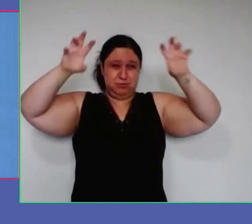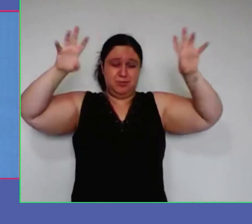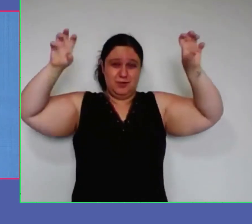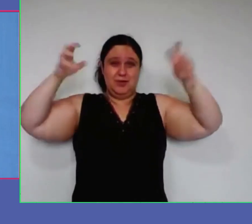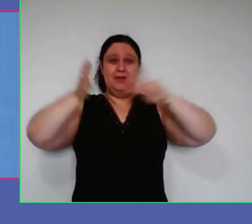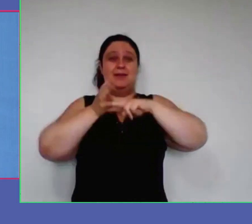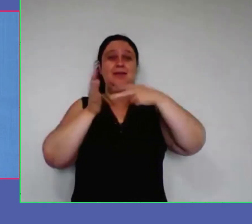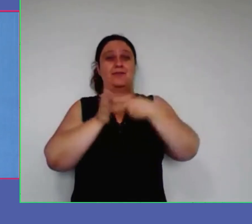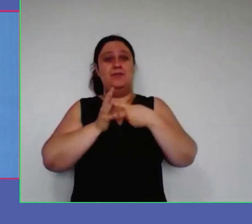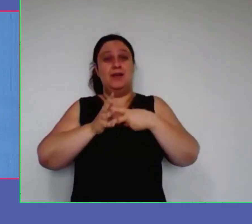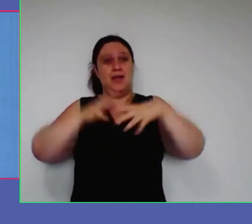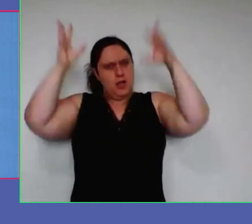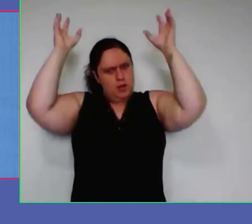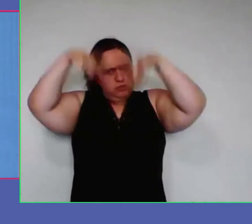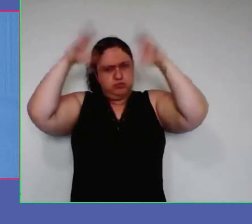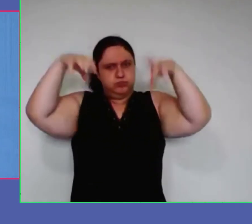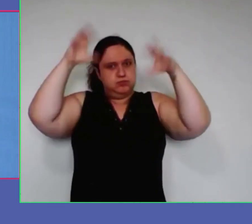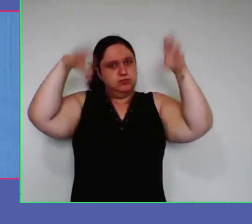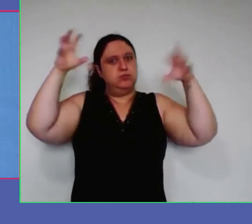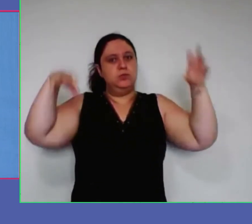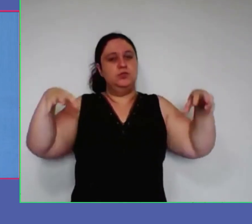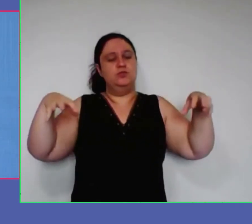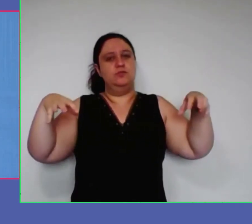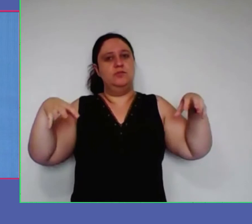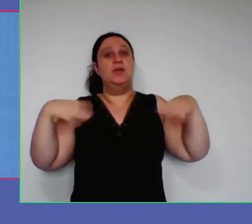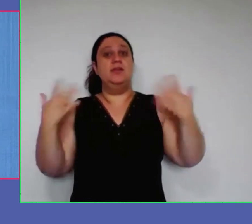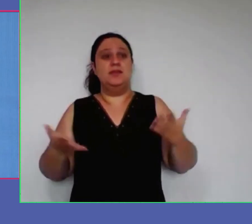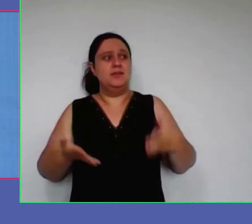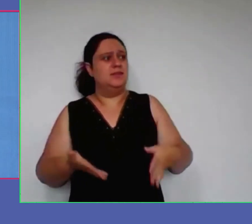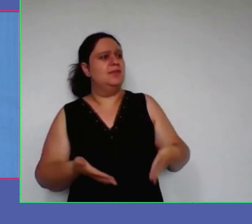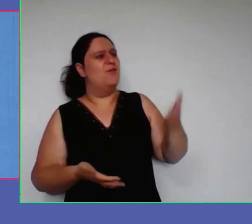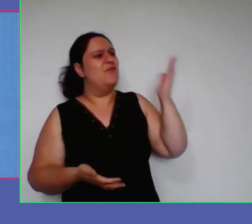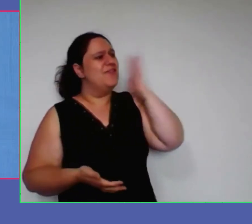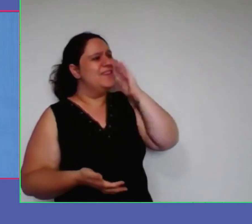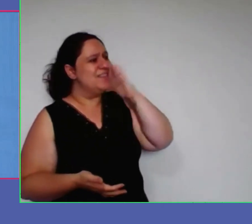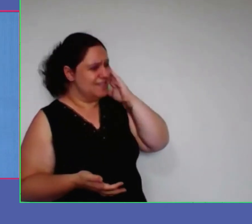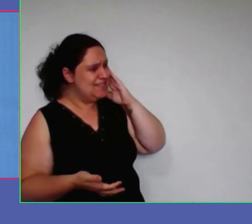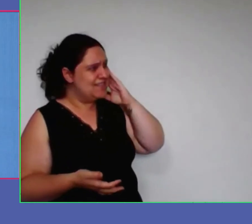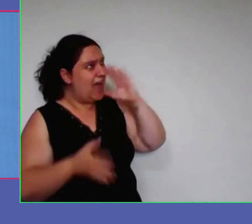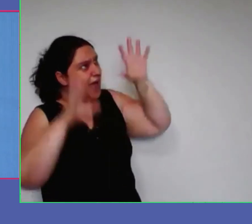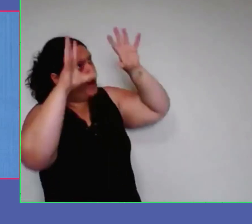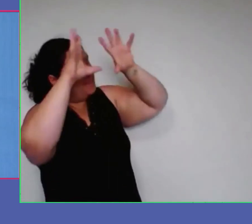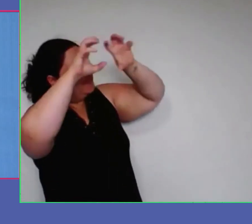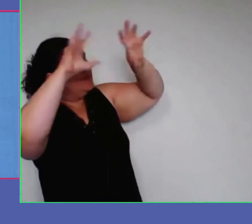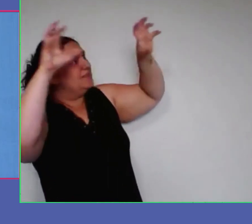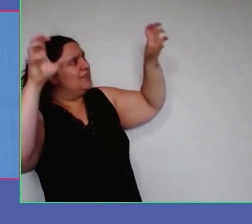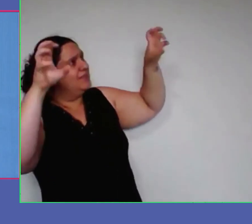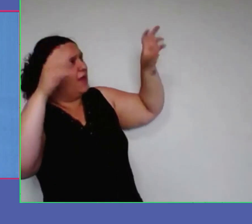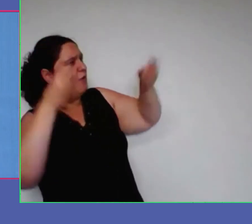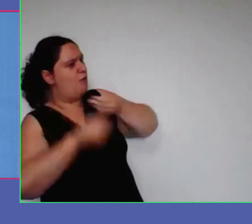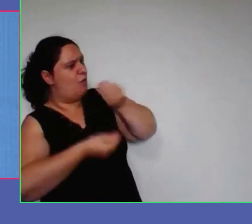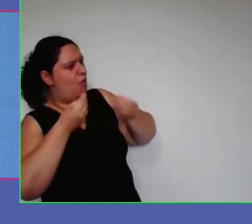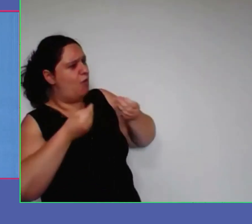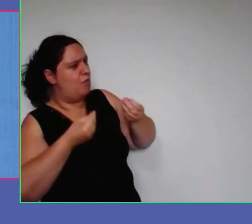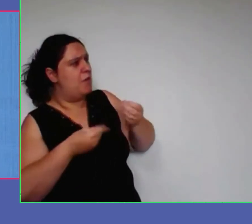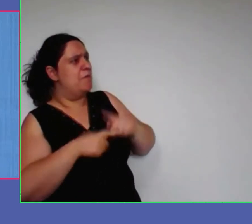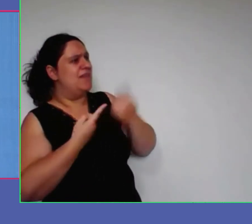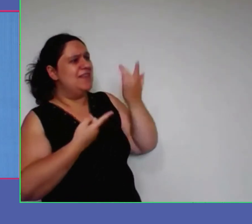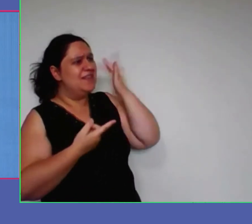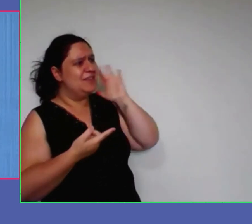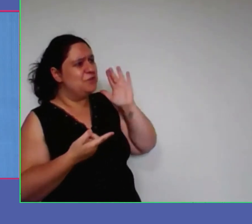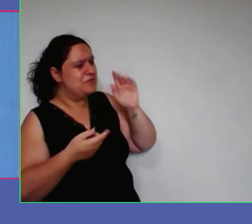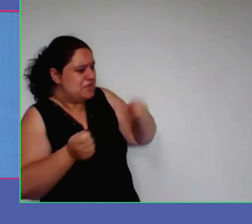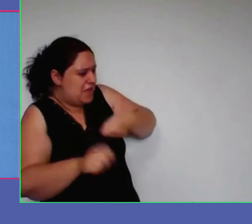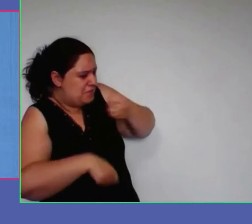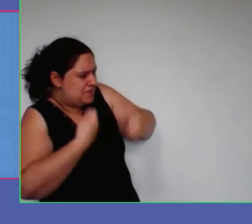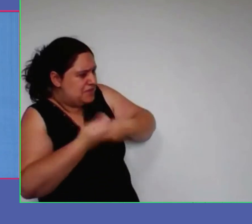tempestade. Sabeis, na verdade, discernir o aspecto do céu, e não podeis discernir os sinais dos